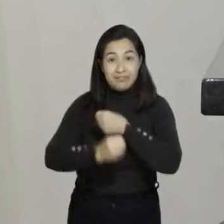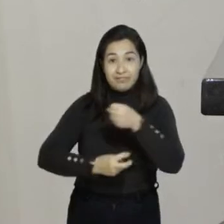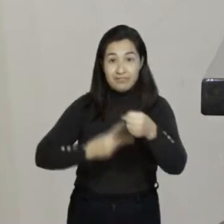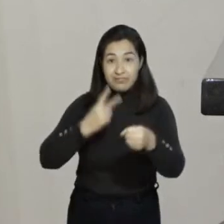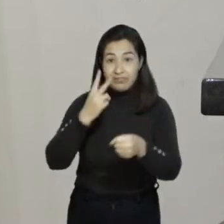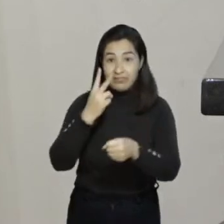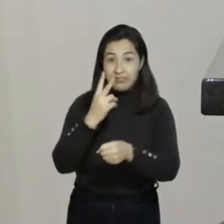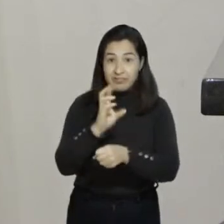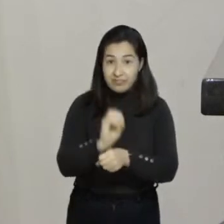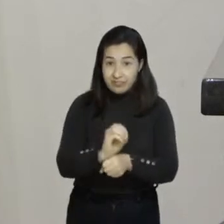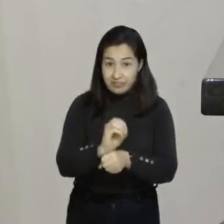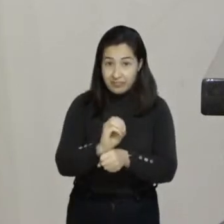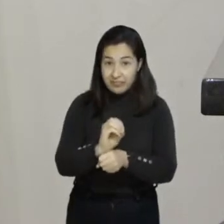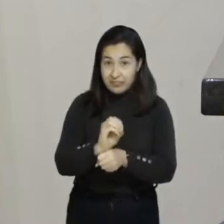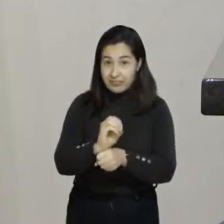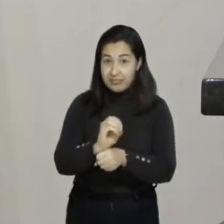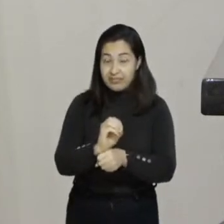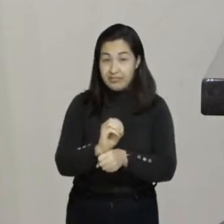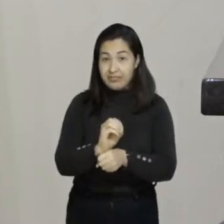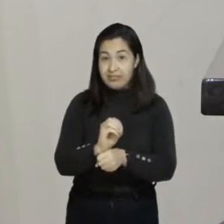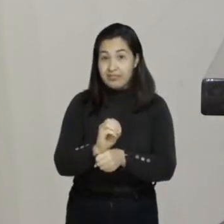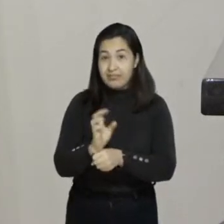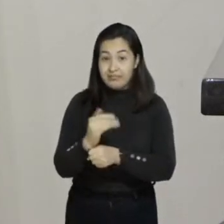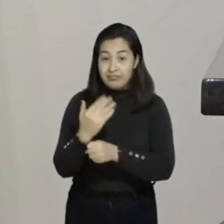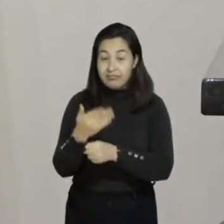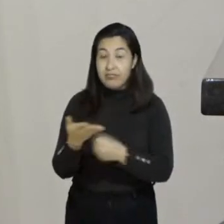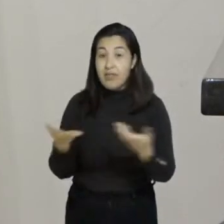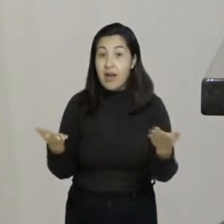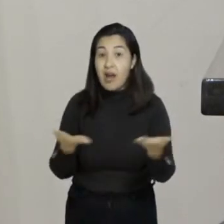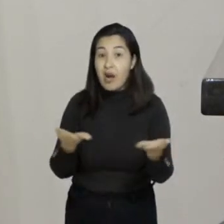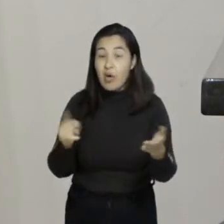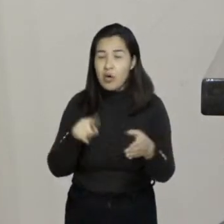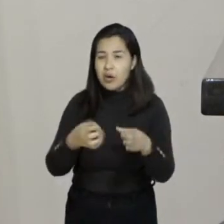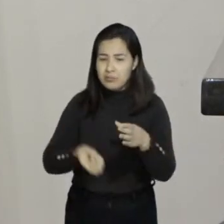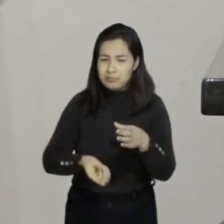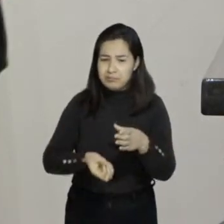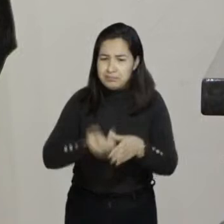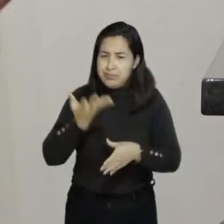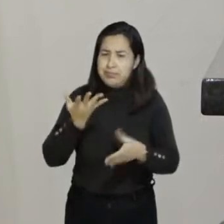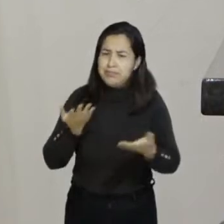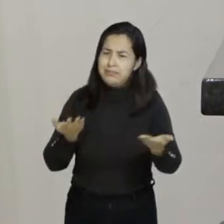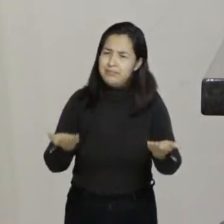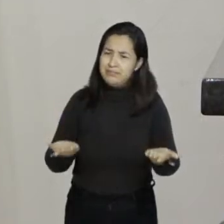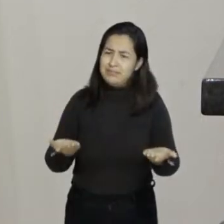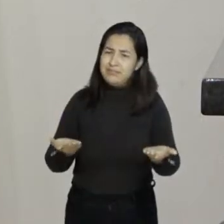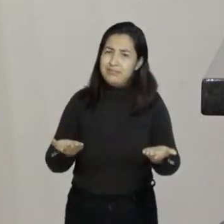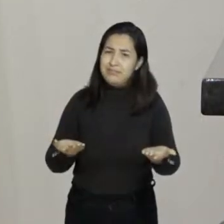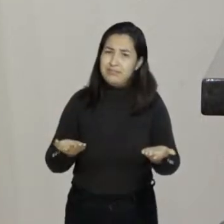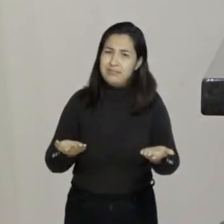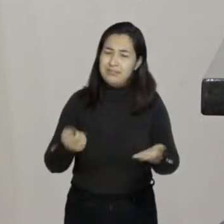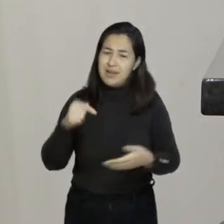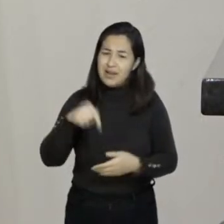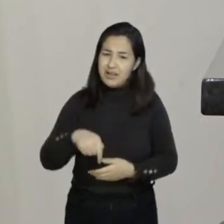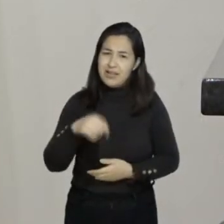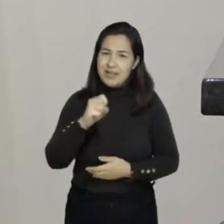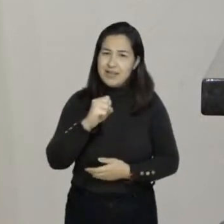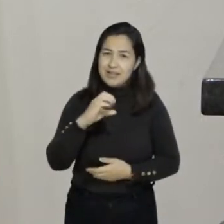da sua existência Do nada eles aparecem em Santa Catarina